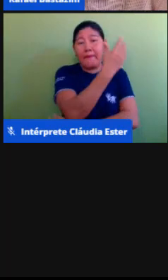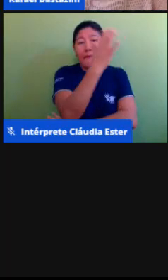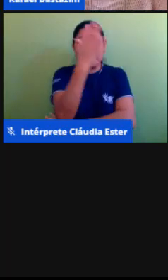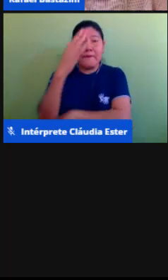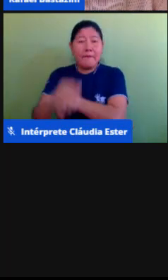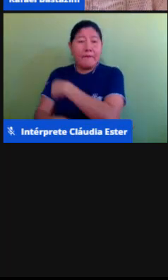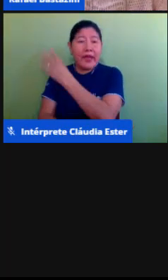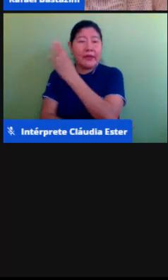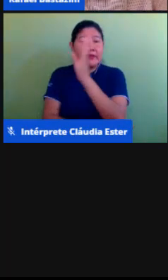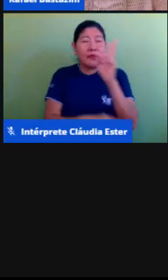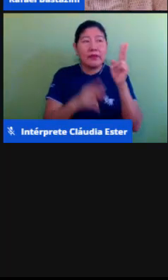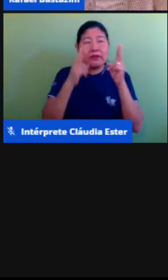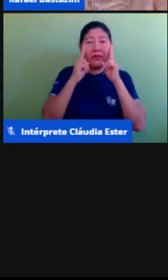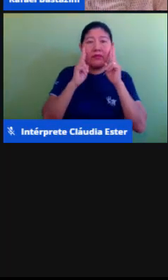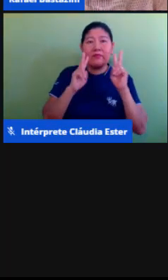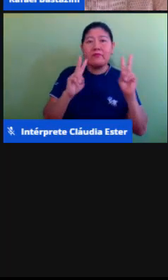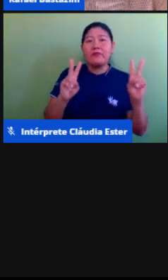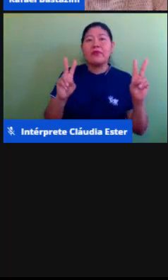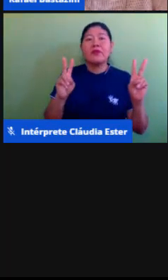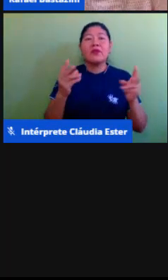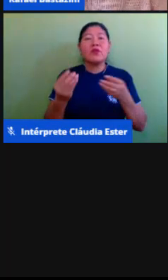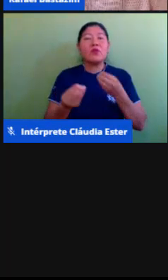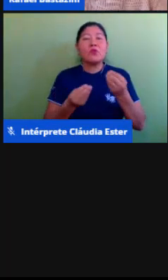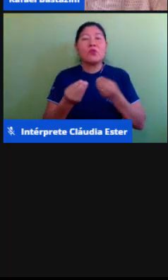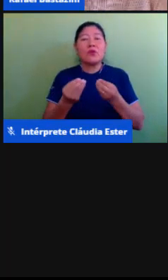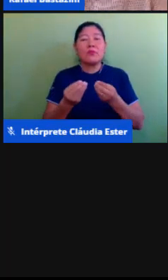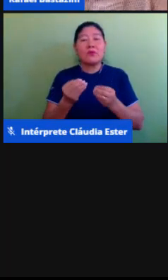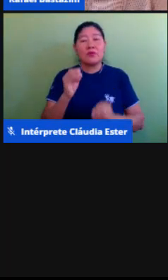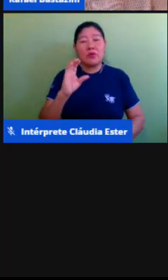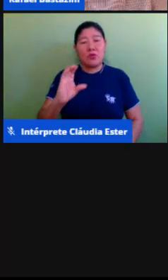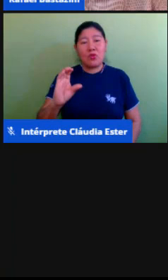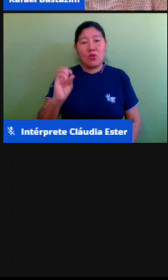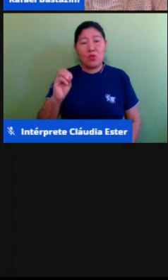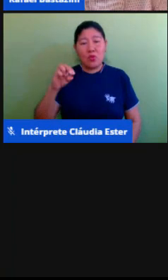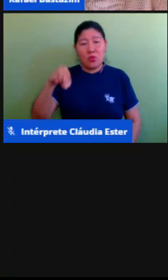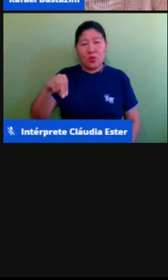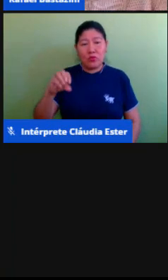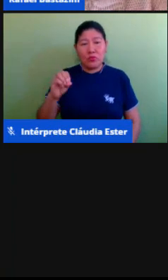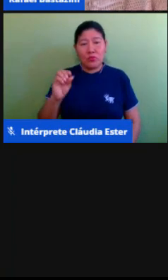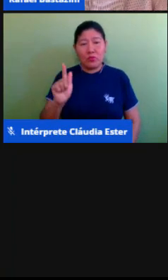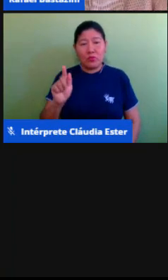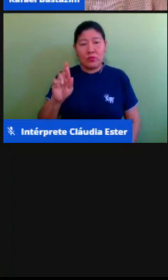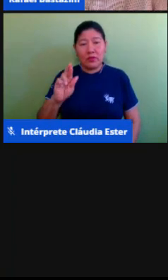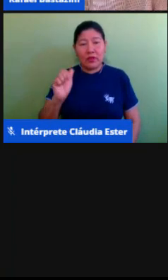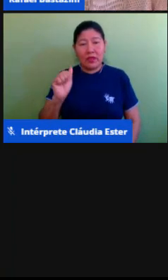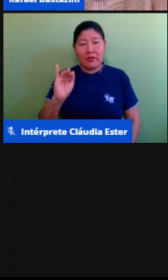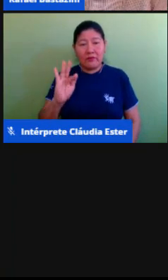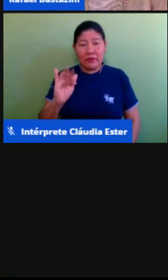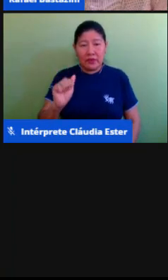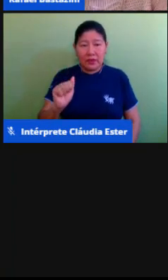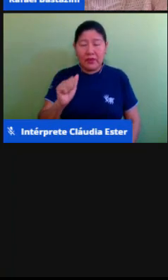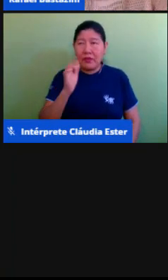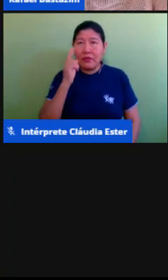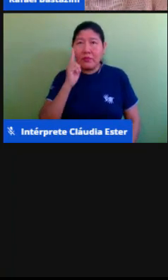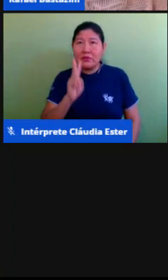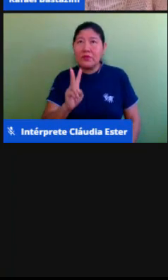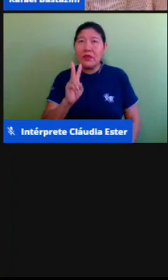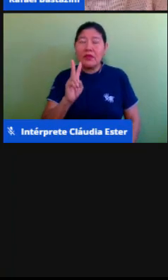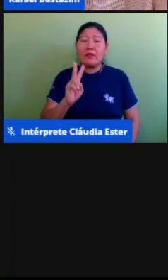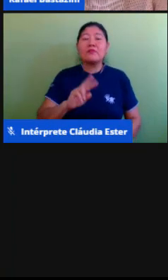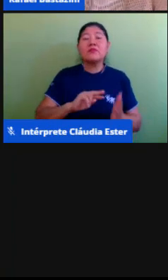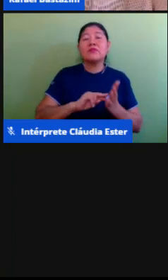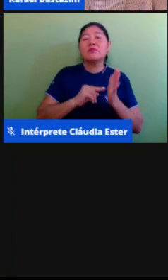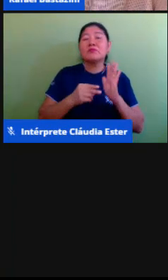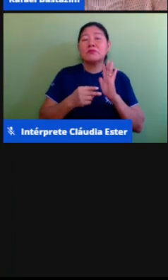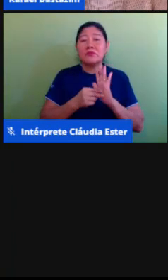a polivocalidade e a iconografia. A polivocalidade diz respeito à